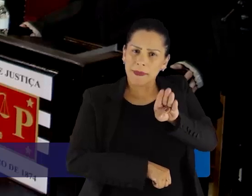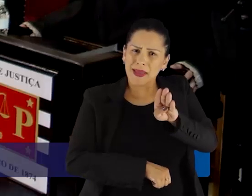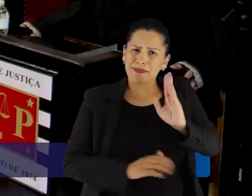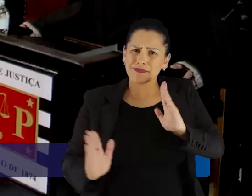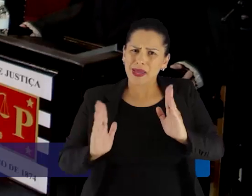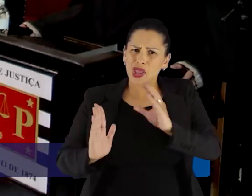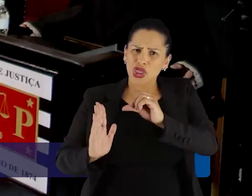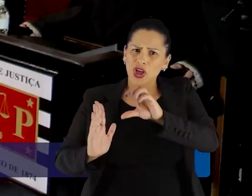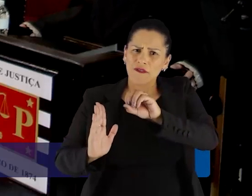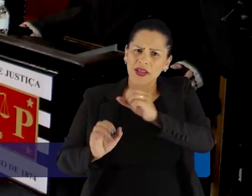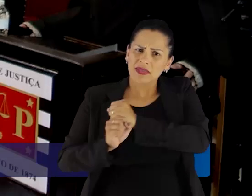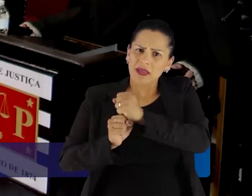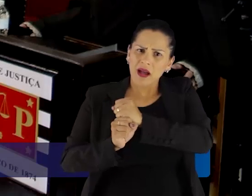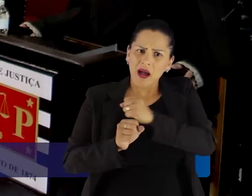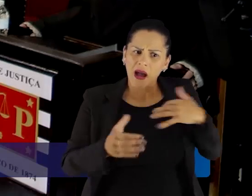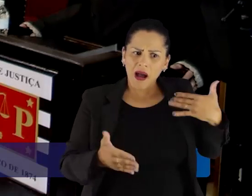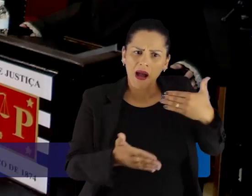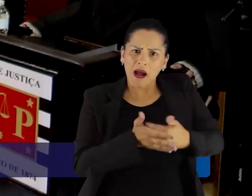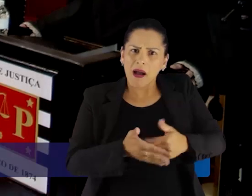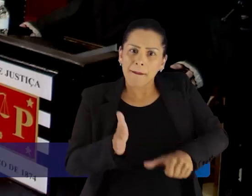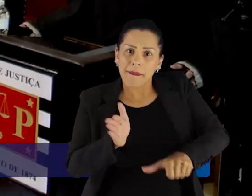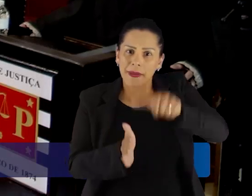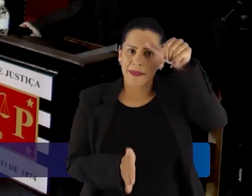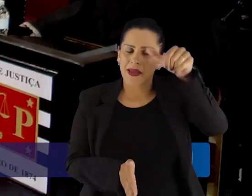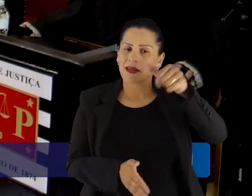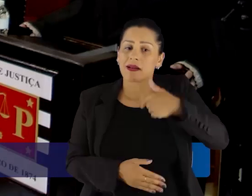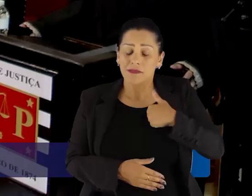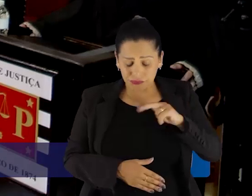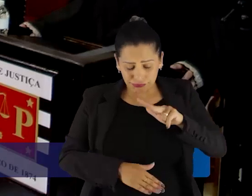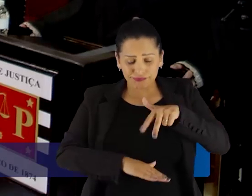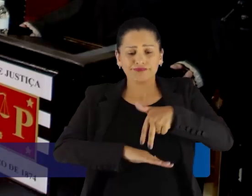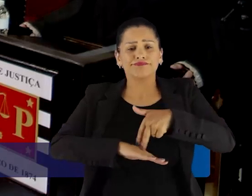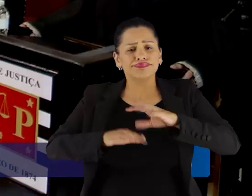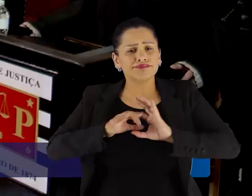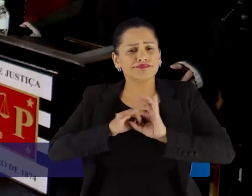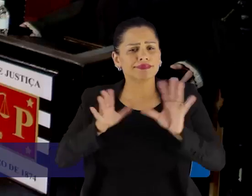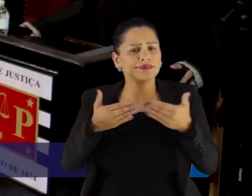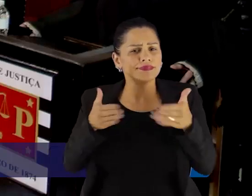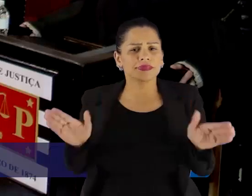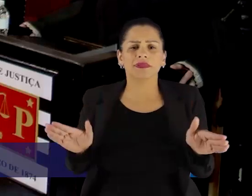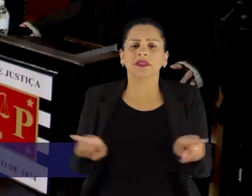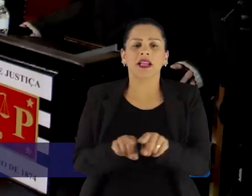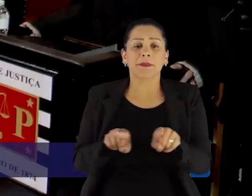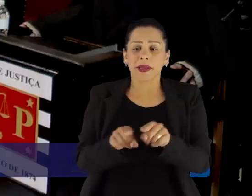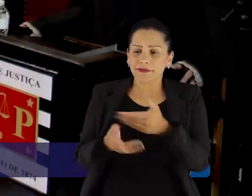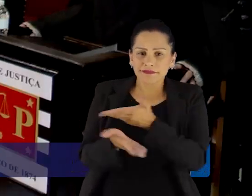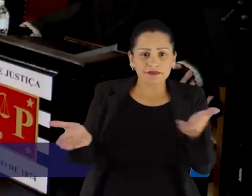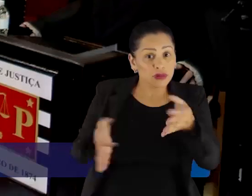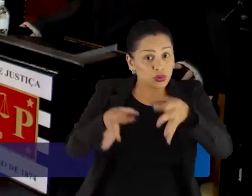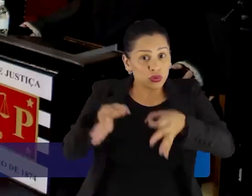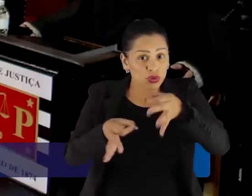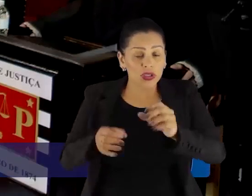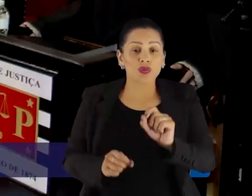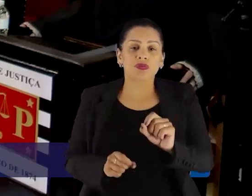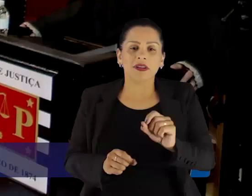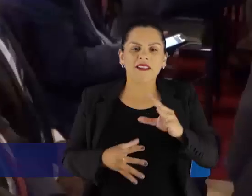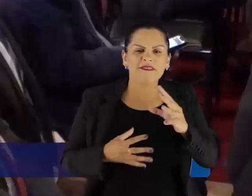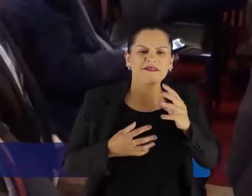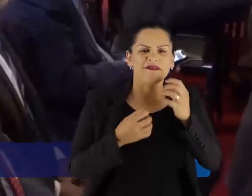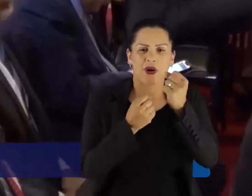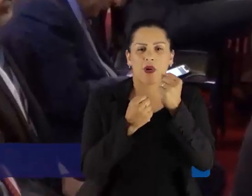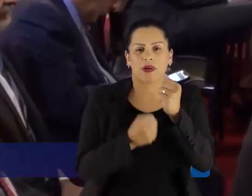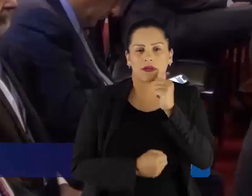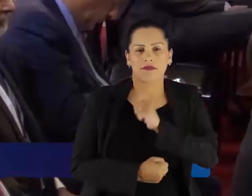anos também coloco aqui a disposição do sistema de justiça a força das mulheres